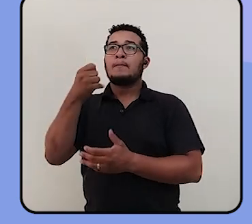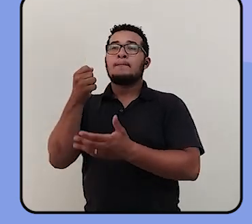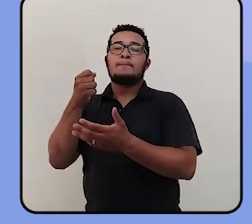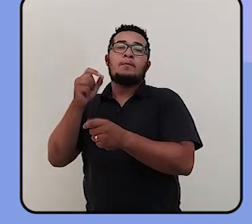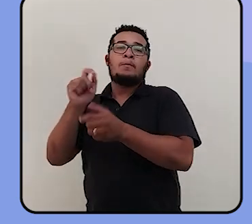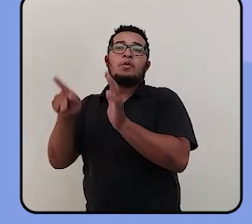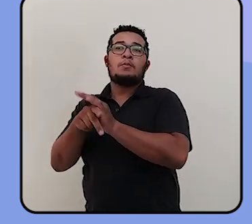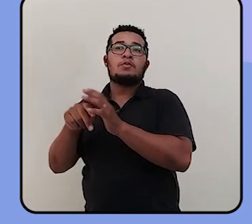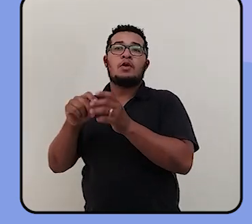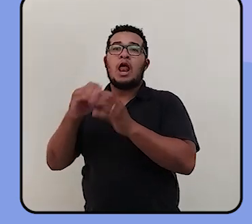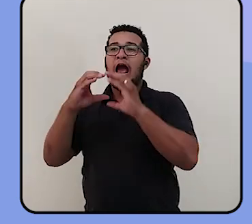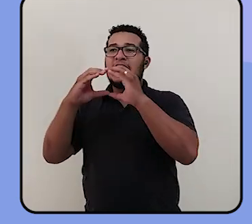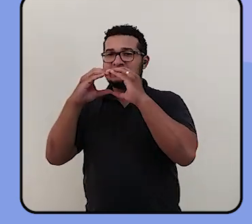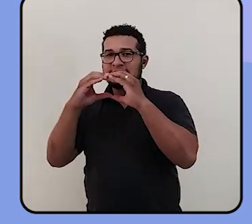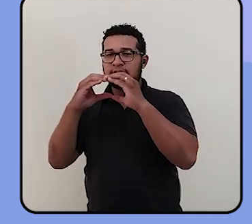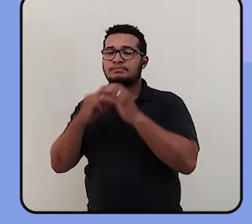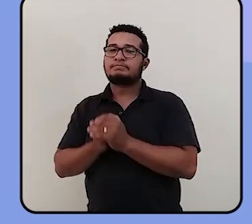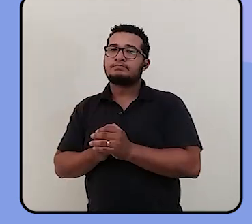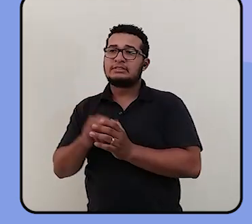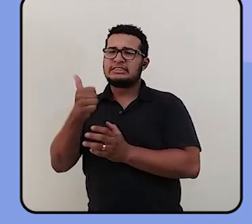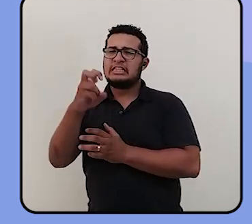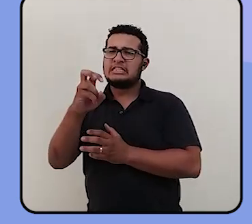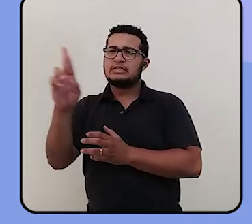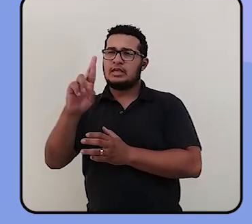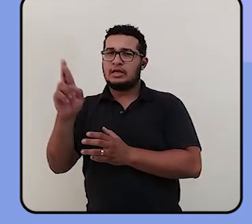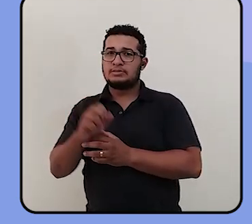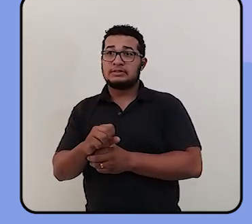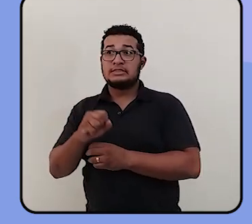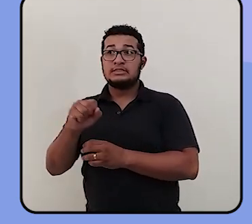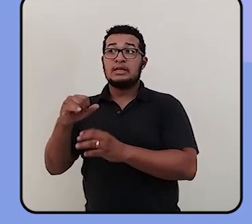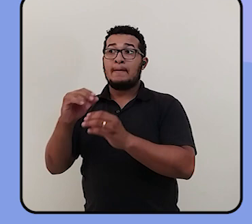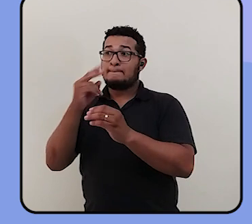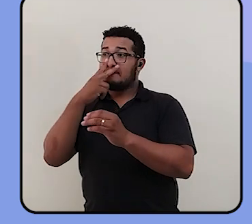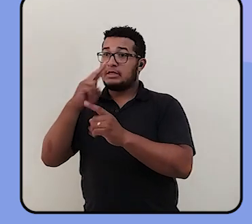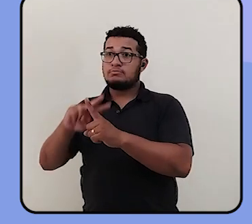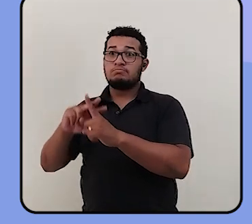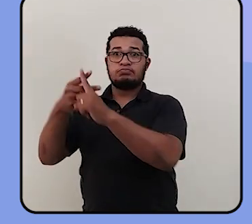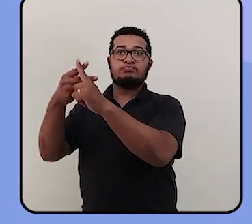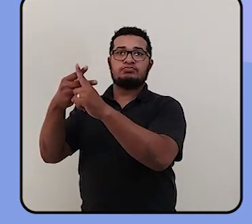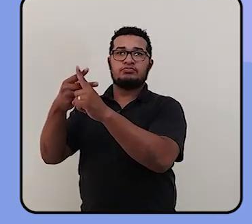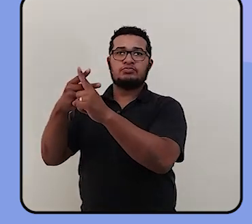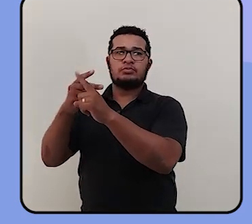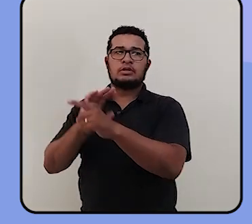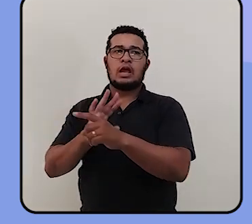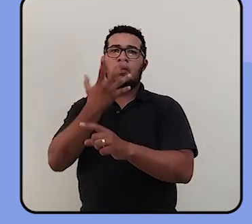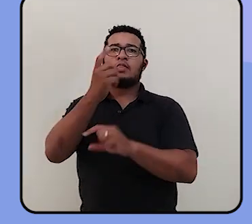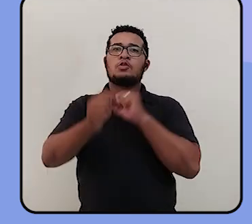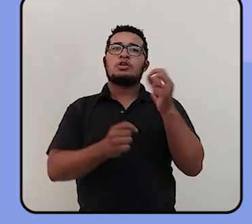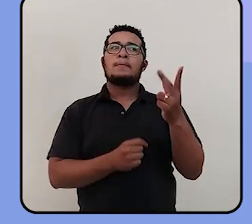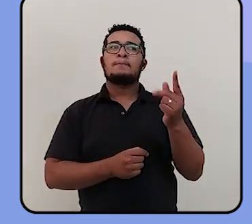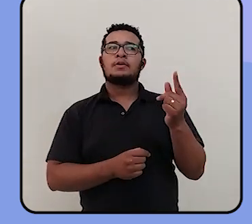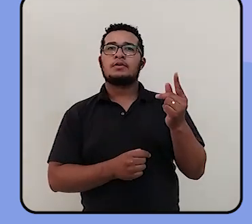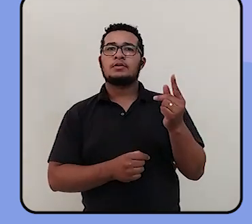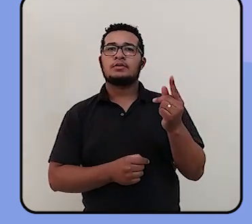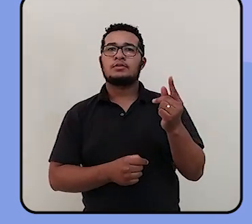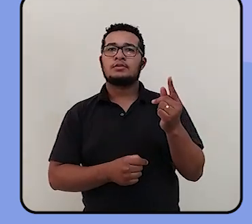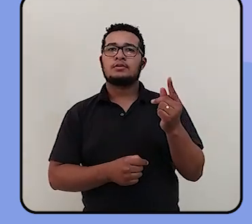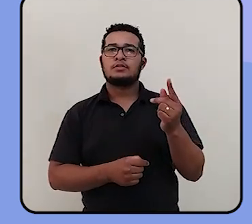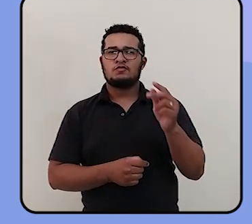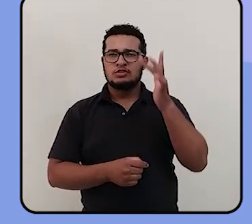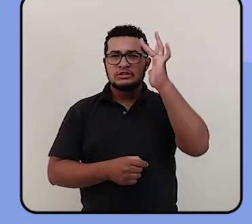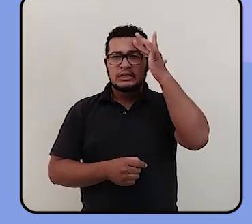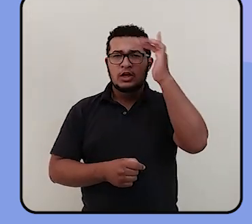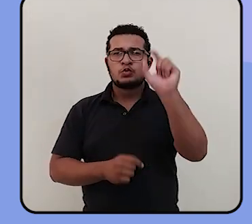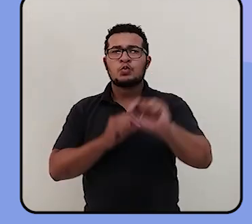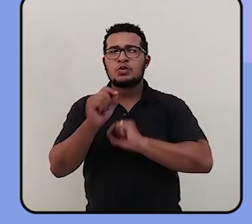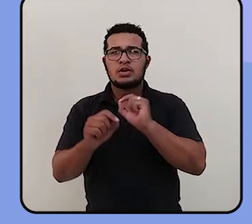pagar R$ 15. Se eu aumentar a quantidade desse lanche, o que vai acontecer com o valor a